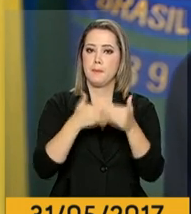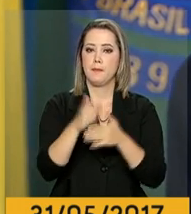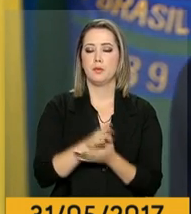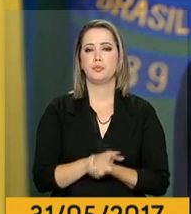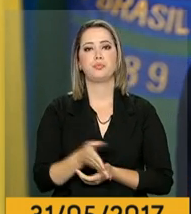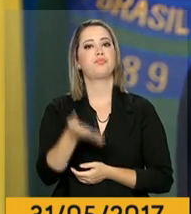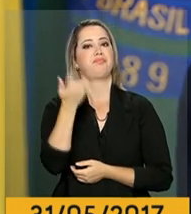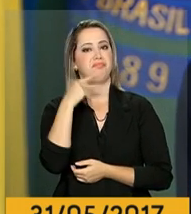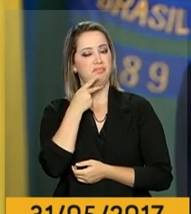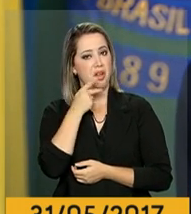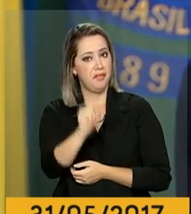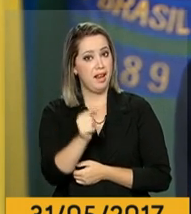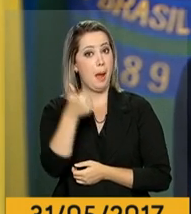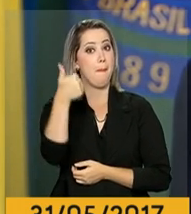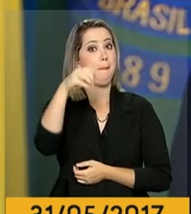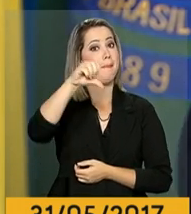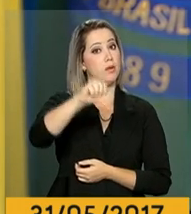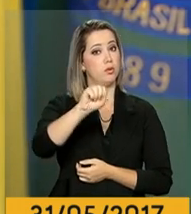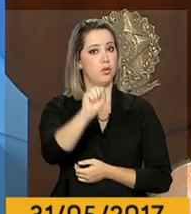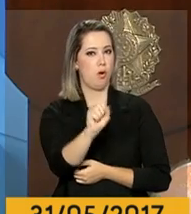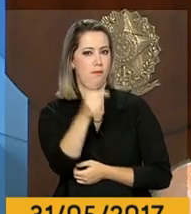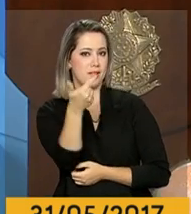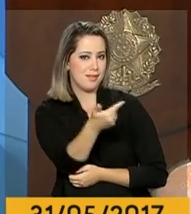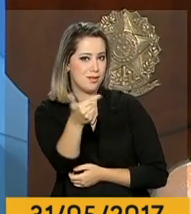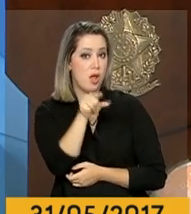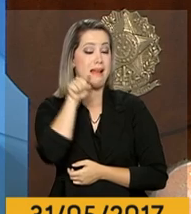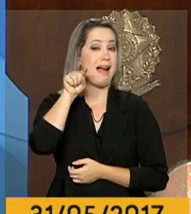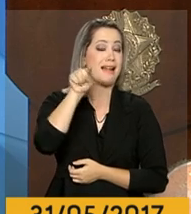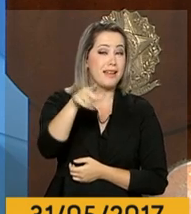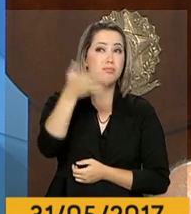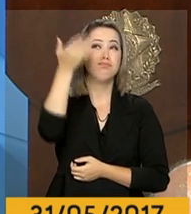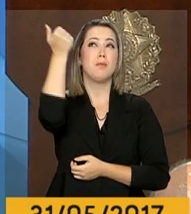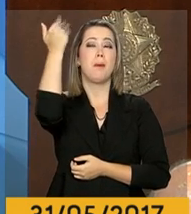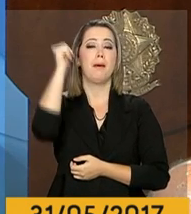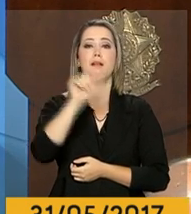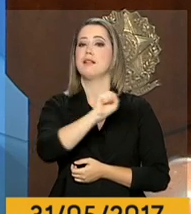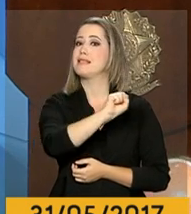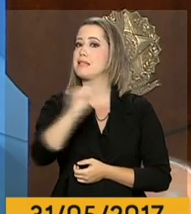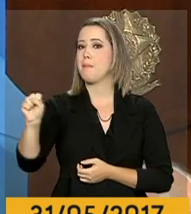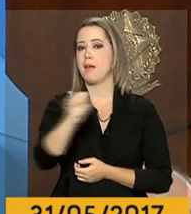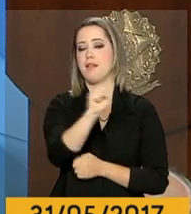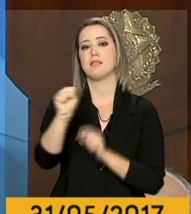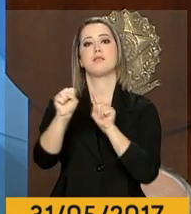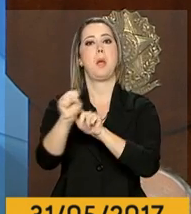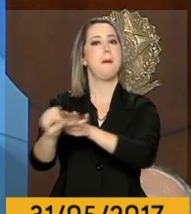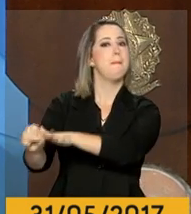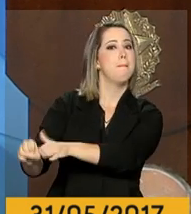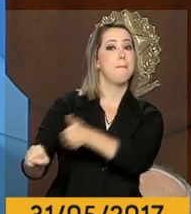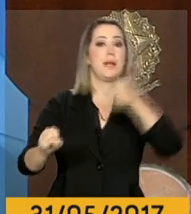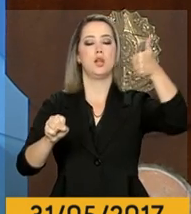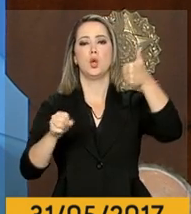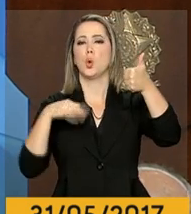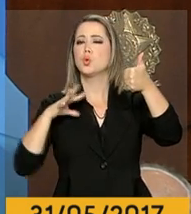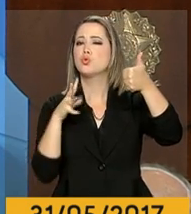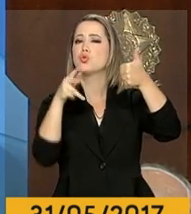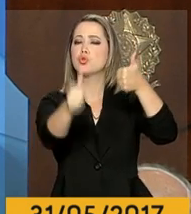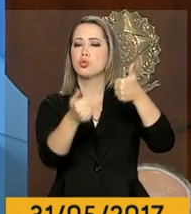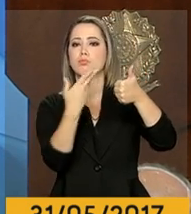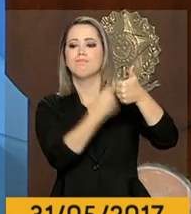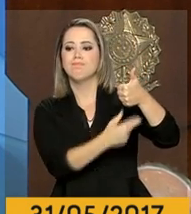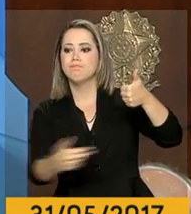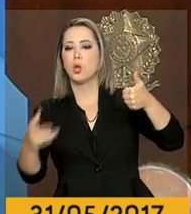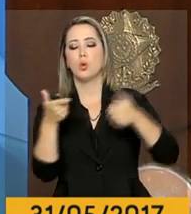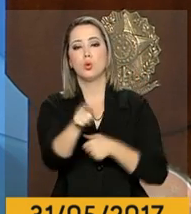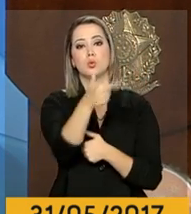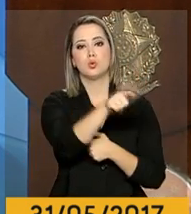de 1982. Aquele semestre de Direito Constitucional foi o melhor de todos os semestres